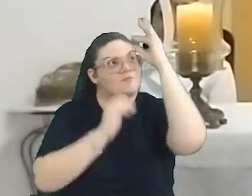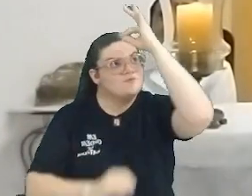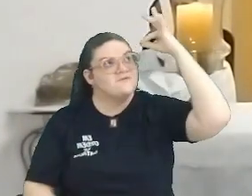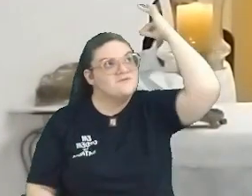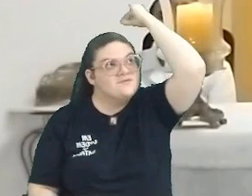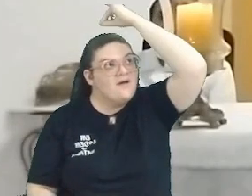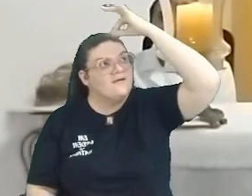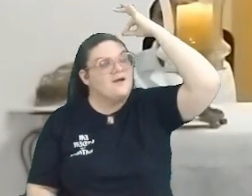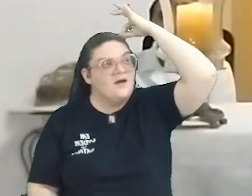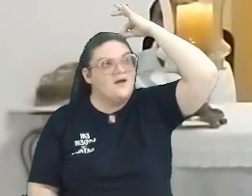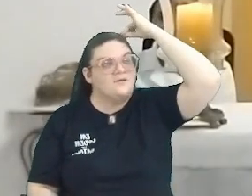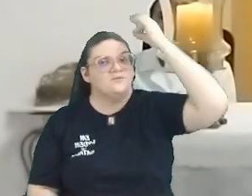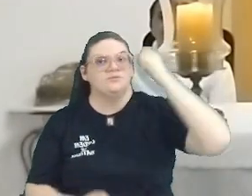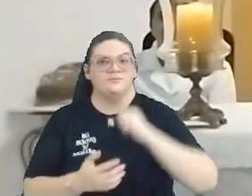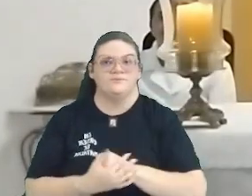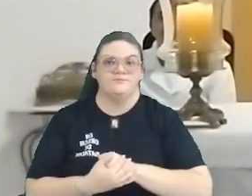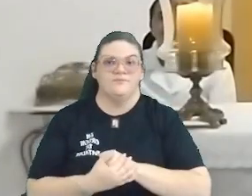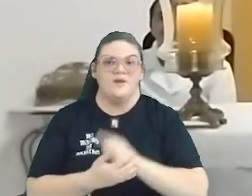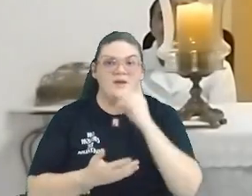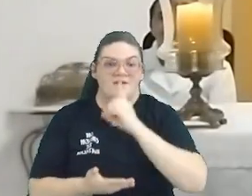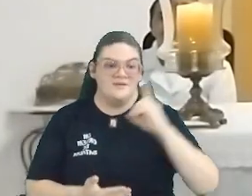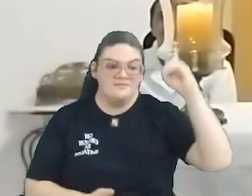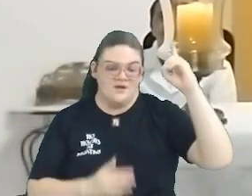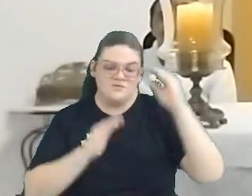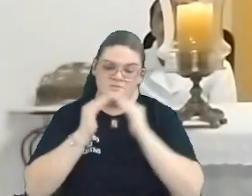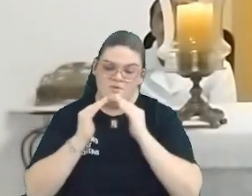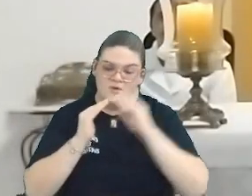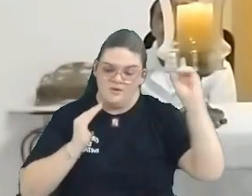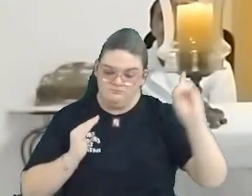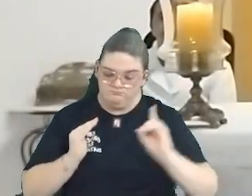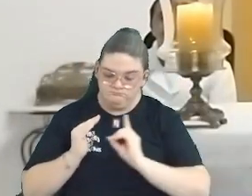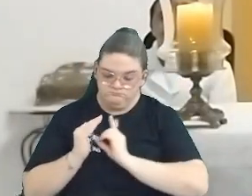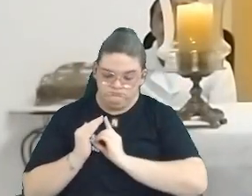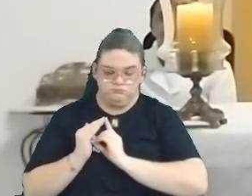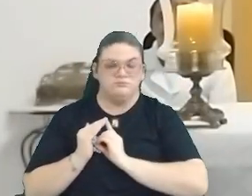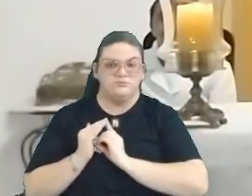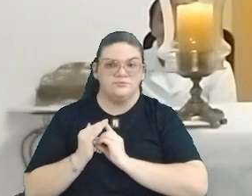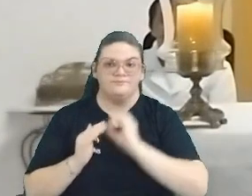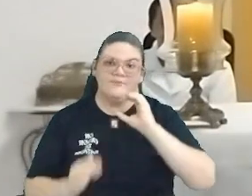Deus está, no templo de cada um. Claro, irmãos e irmãs,